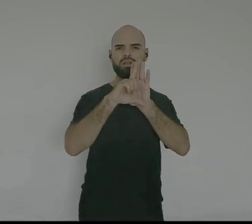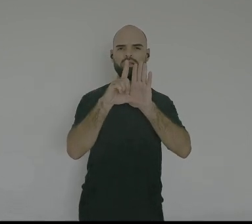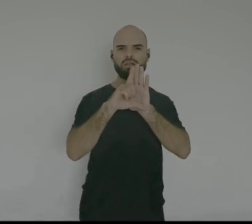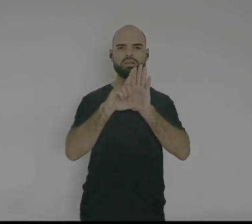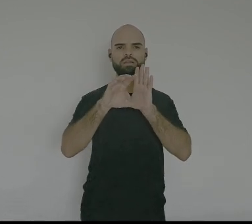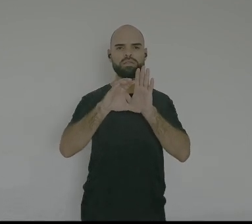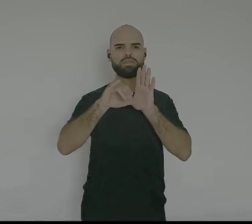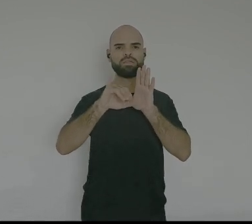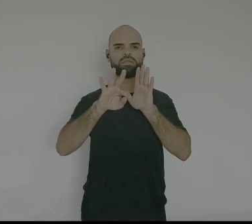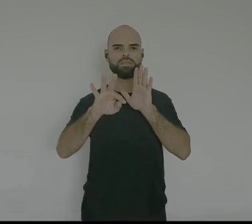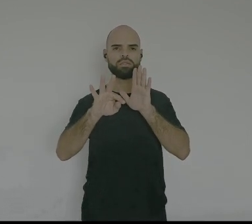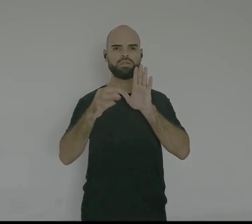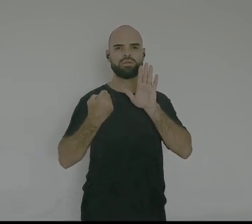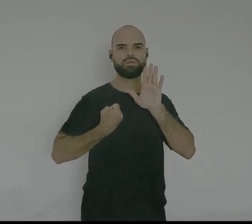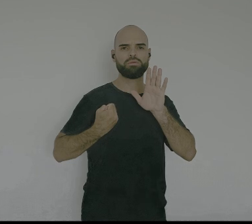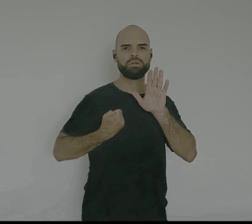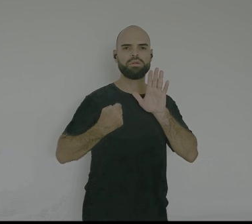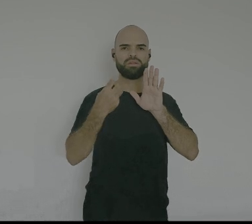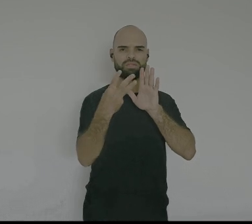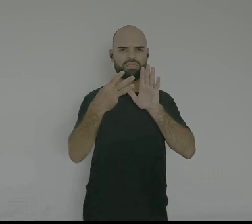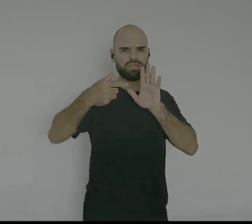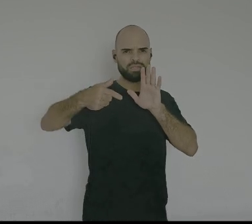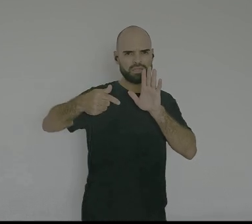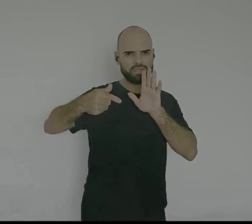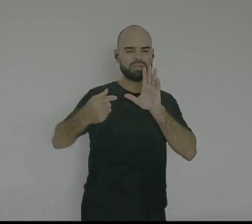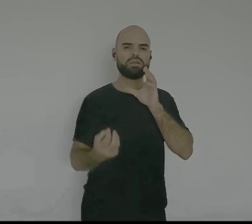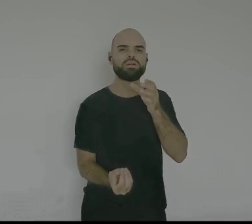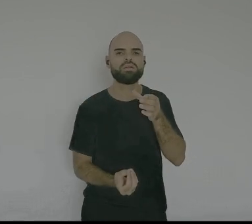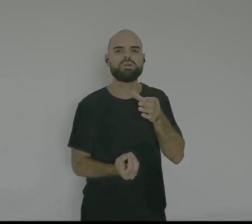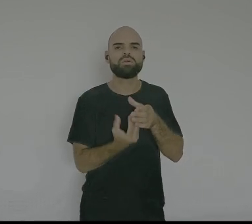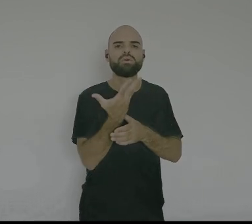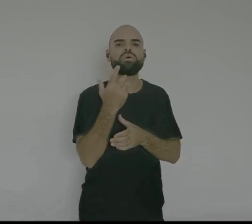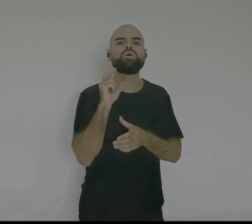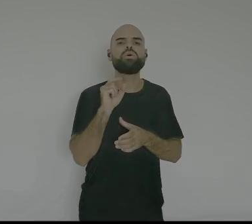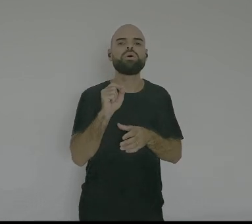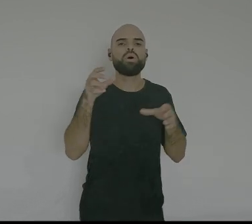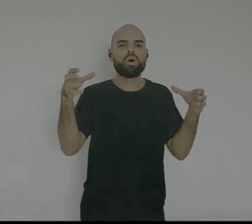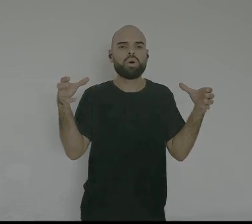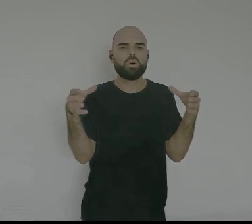E na resolução CIT número 37,